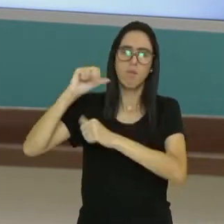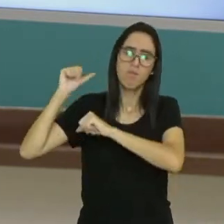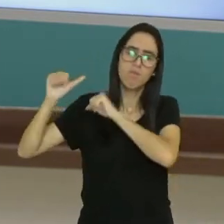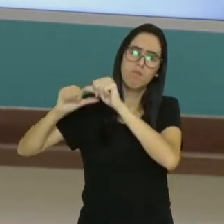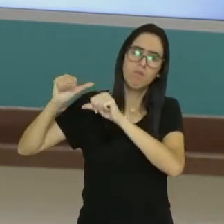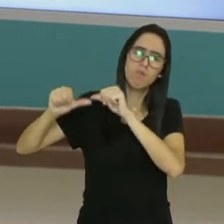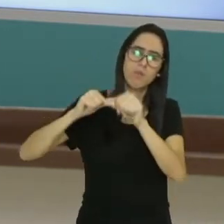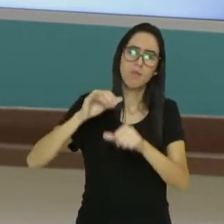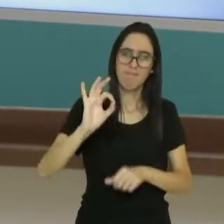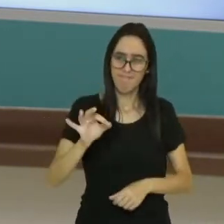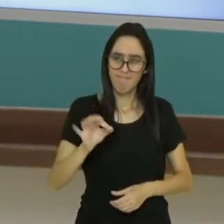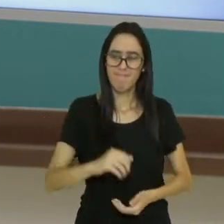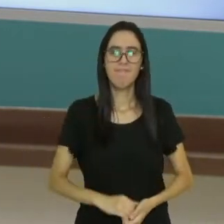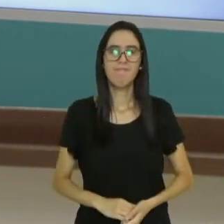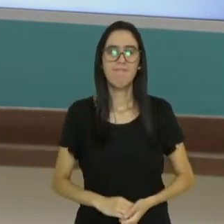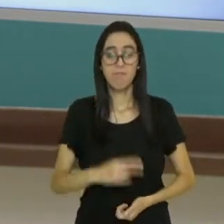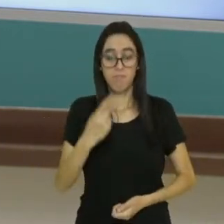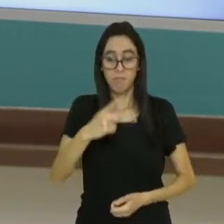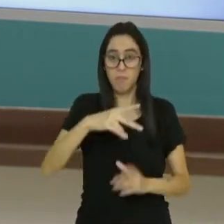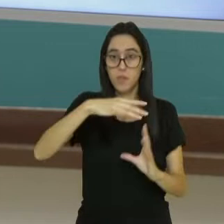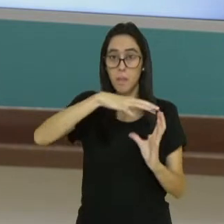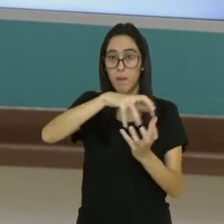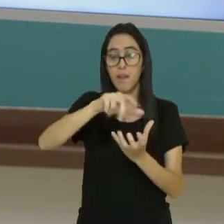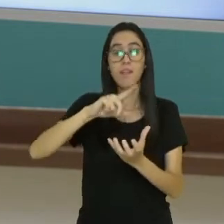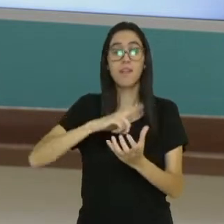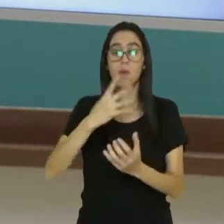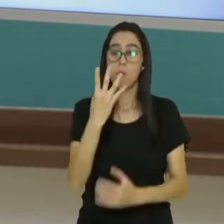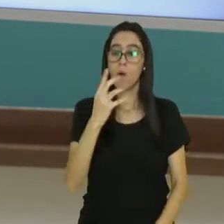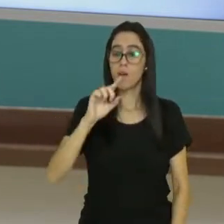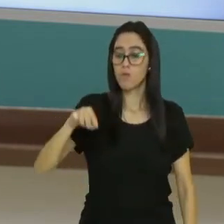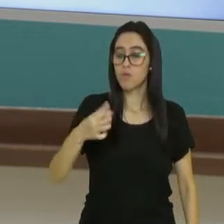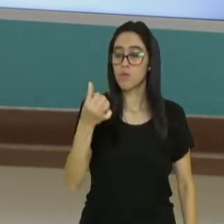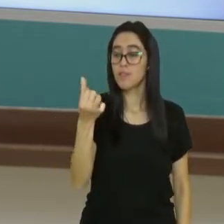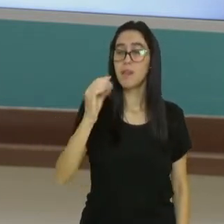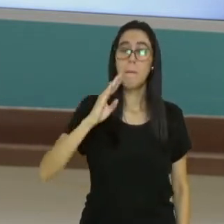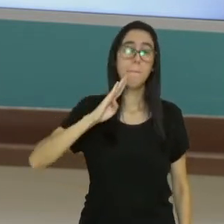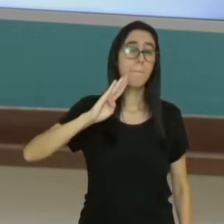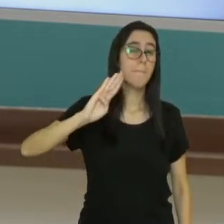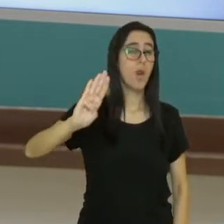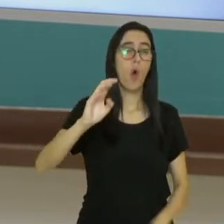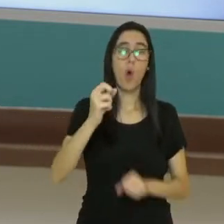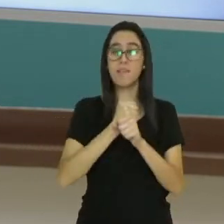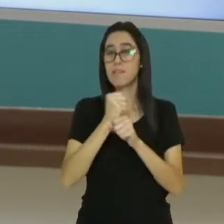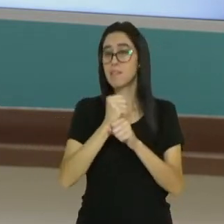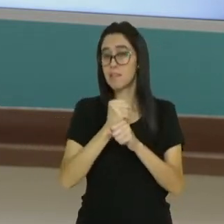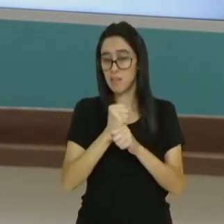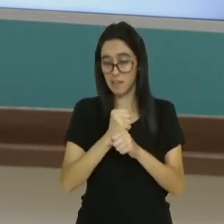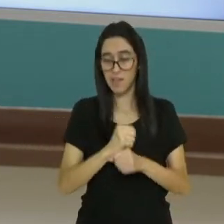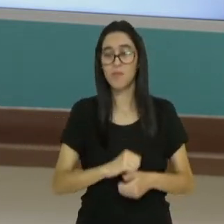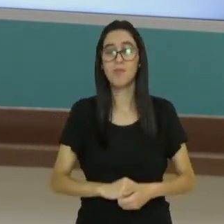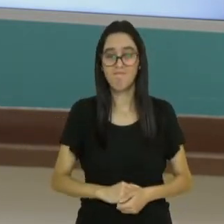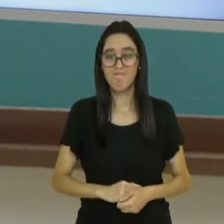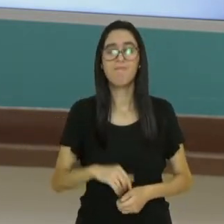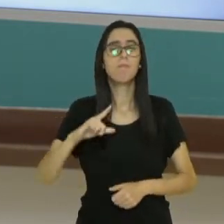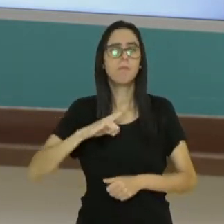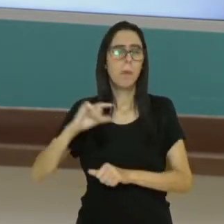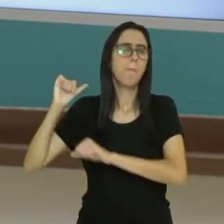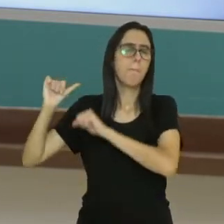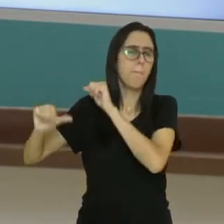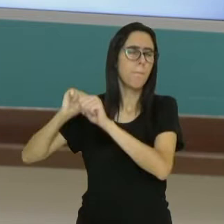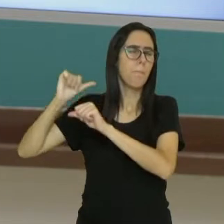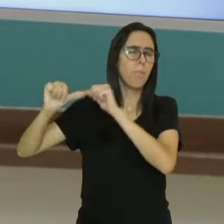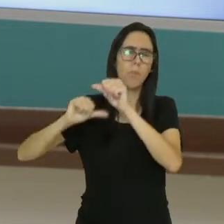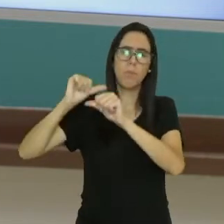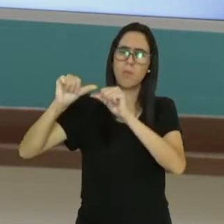da sua história. O nosso planeta tem 4,6 bilhões de anos e muitas mudanças